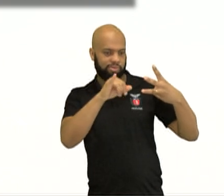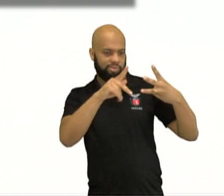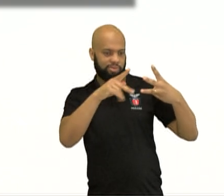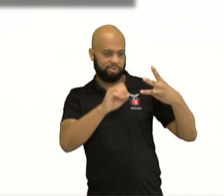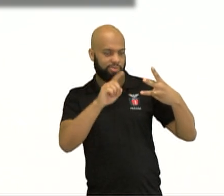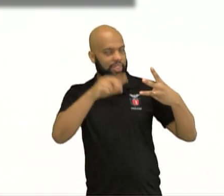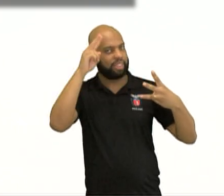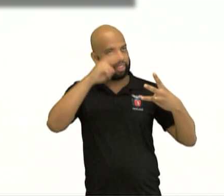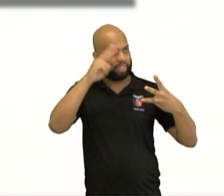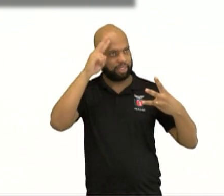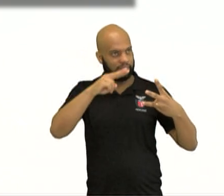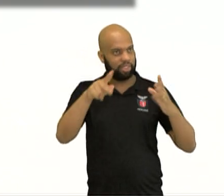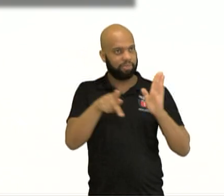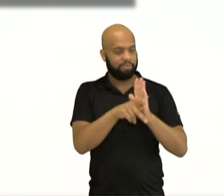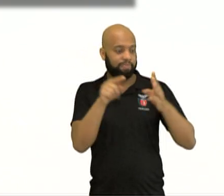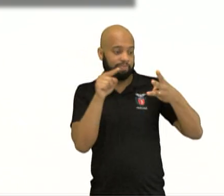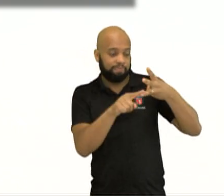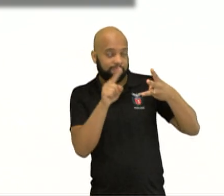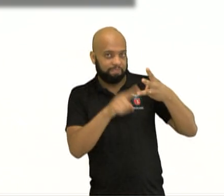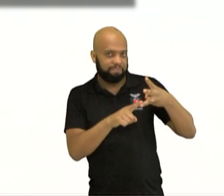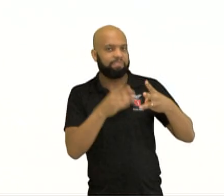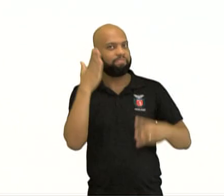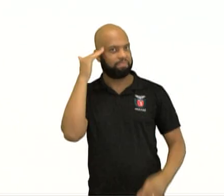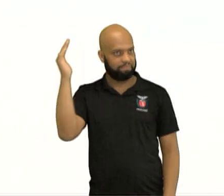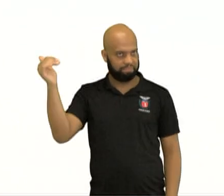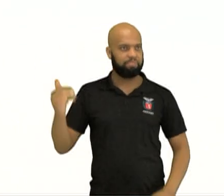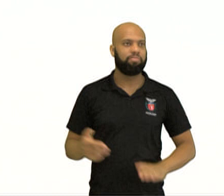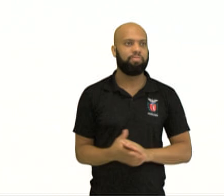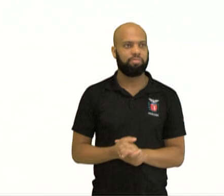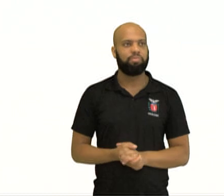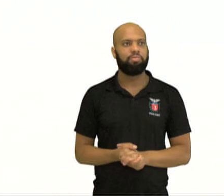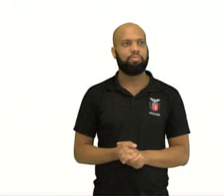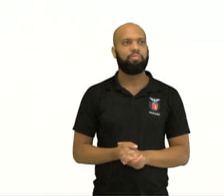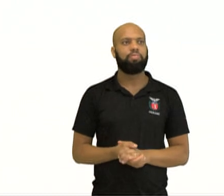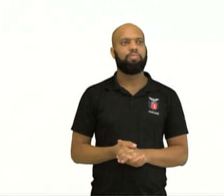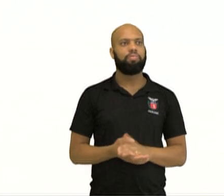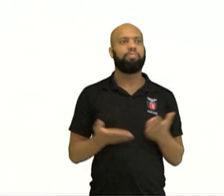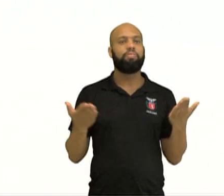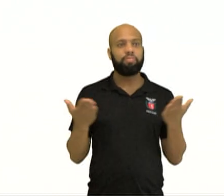nessa história de Édipo, né? Bom,